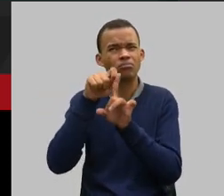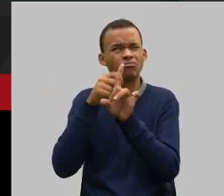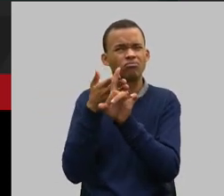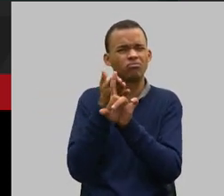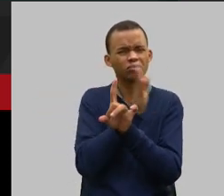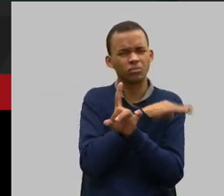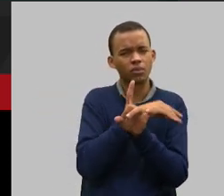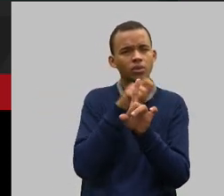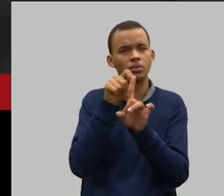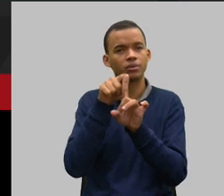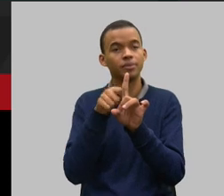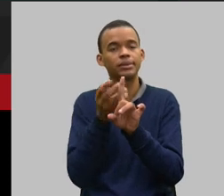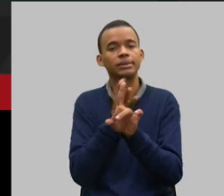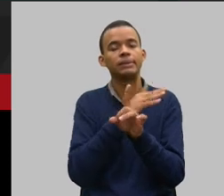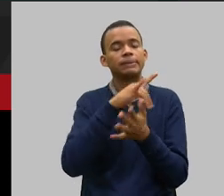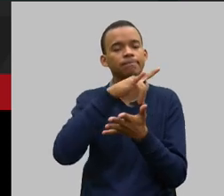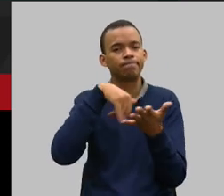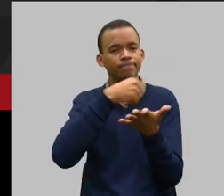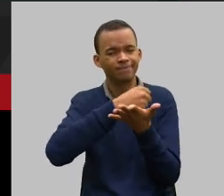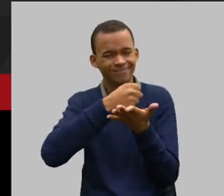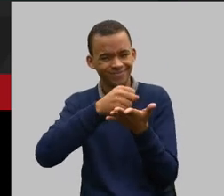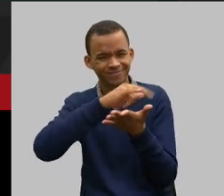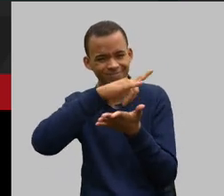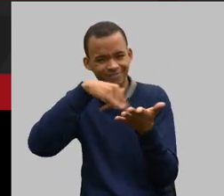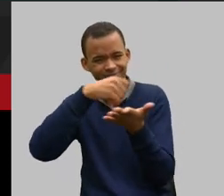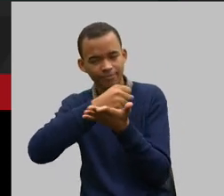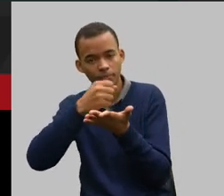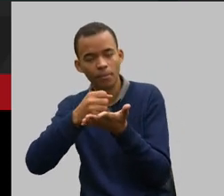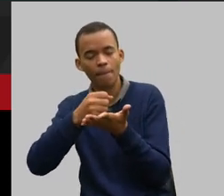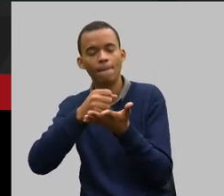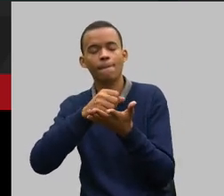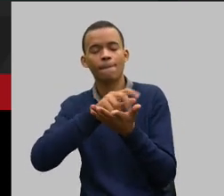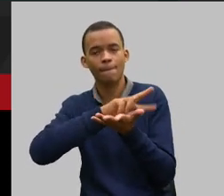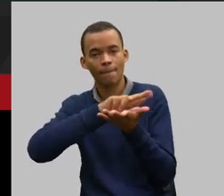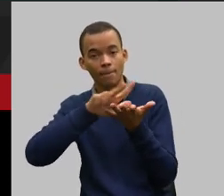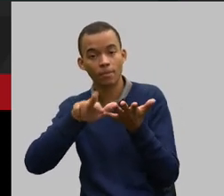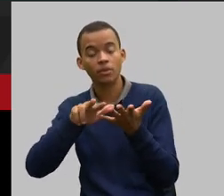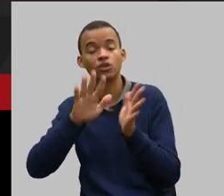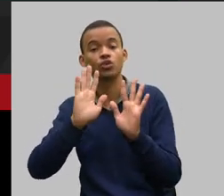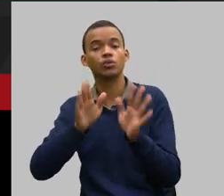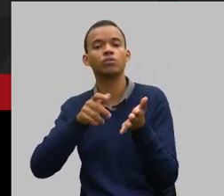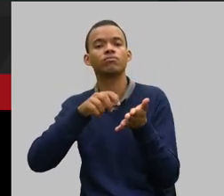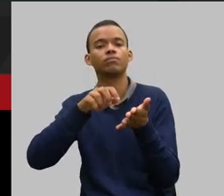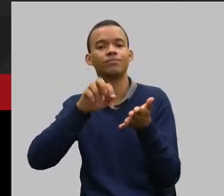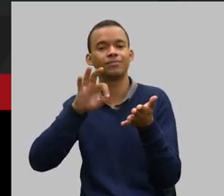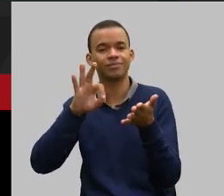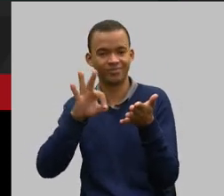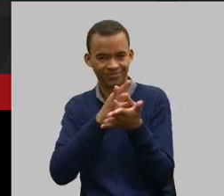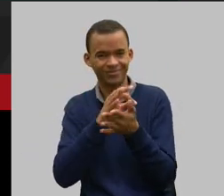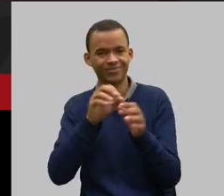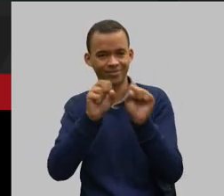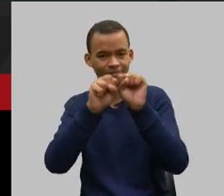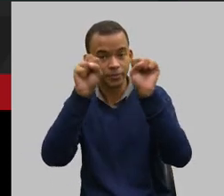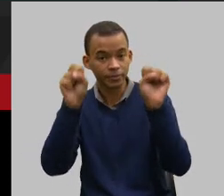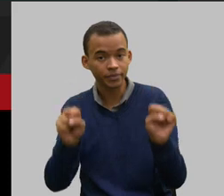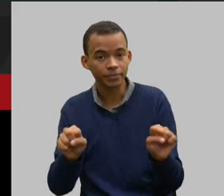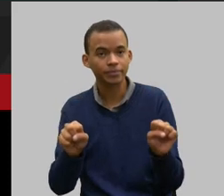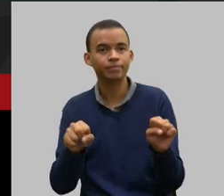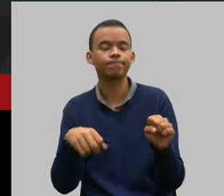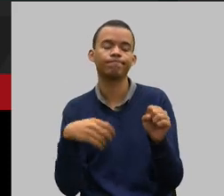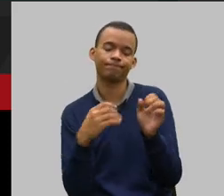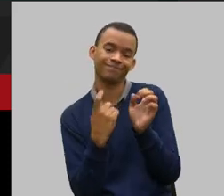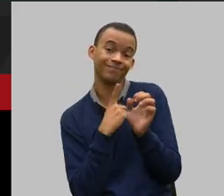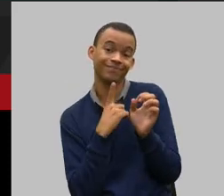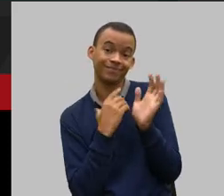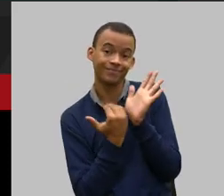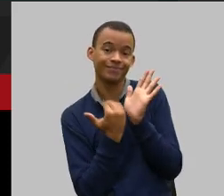mas a documentação foi foi registrado no sistema agora então aumentou um pouquinho né então